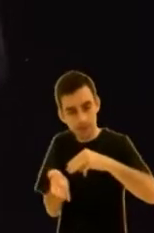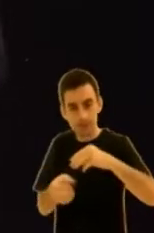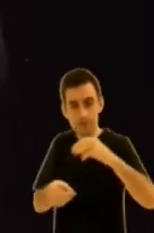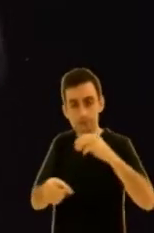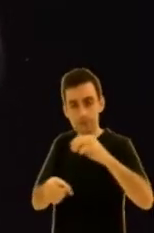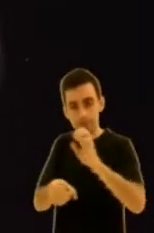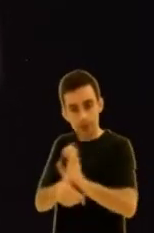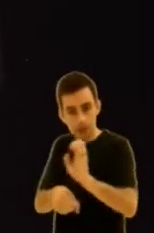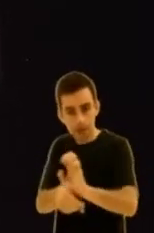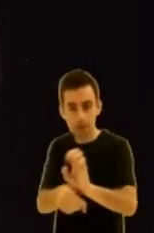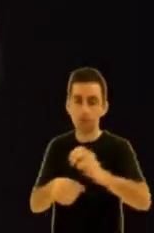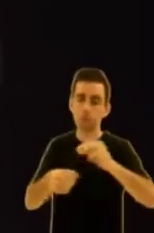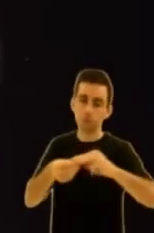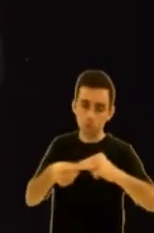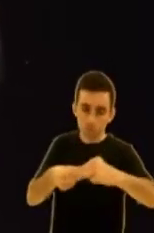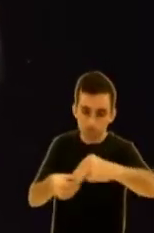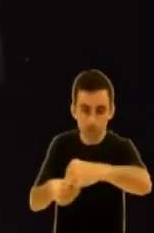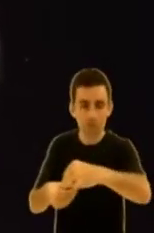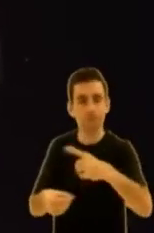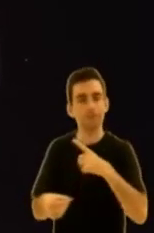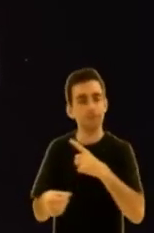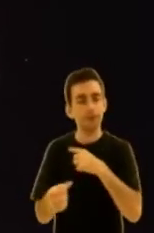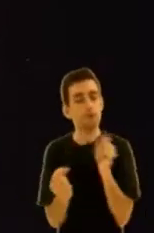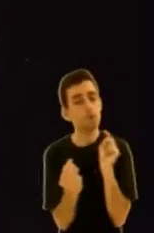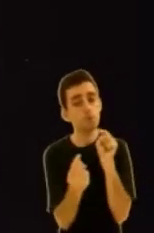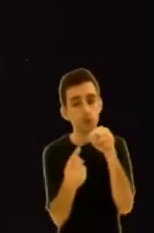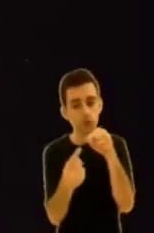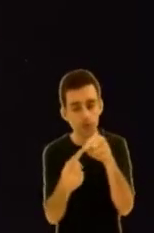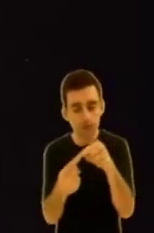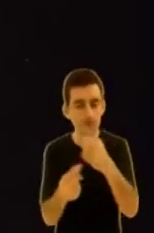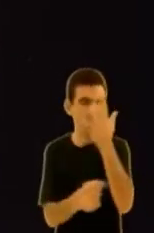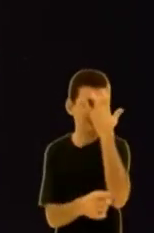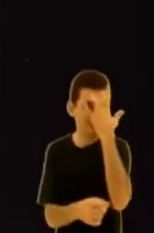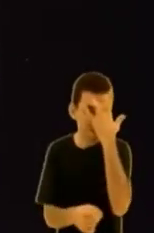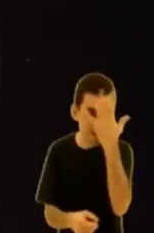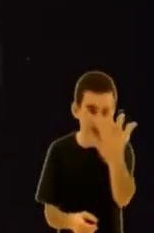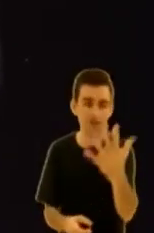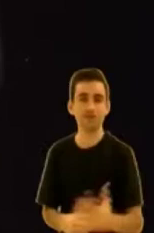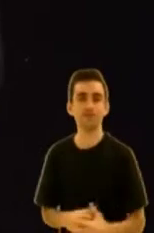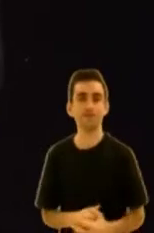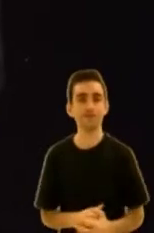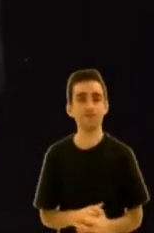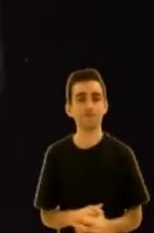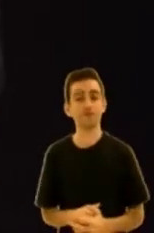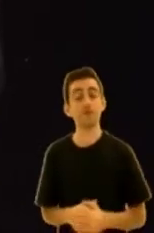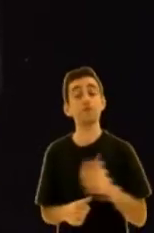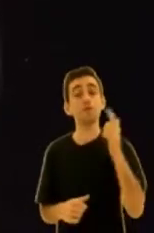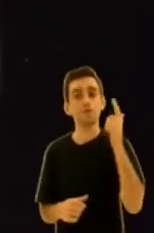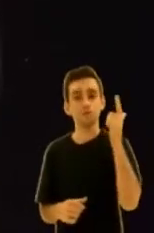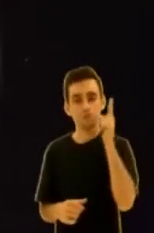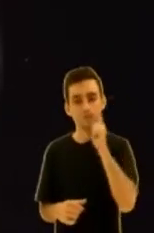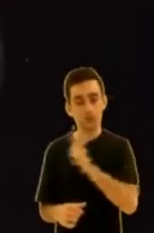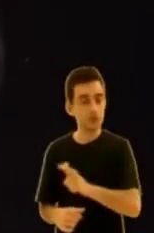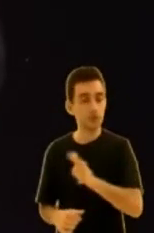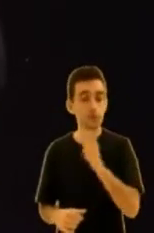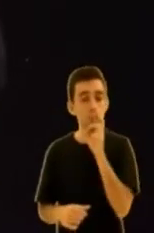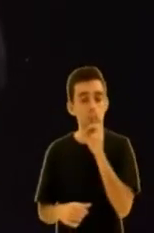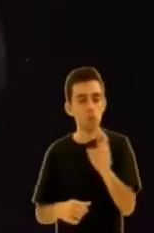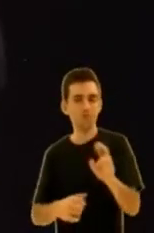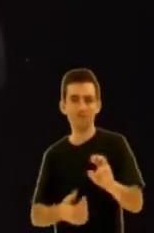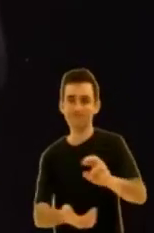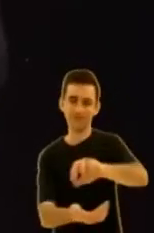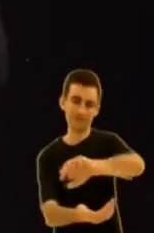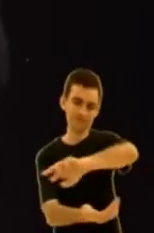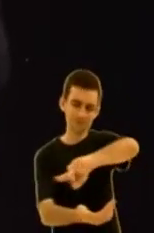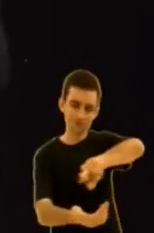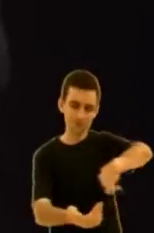entendemos que isso tem um objetivo de facilitar a vida do gestor municipal, de responder a demandas que